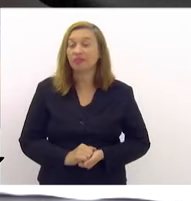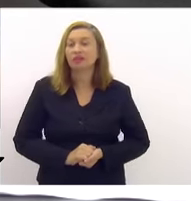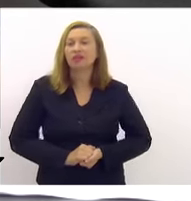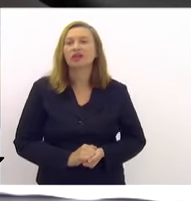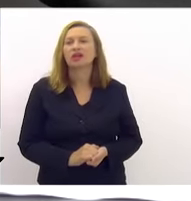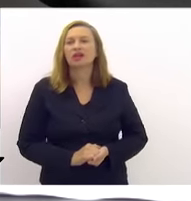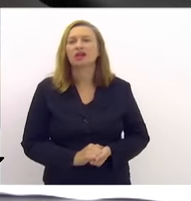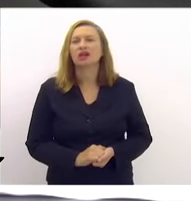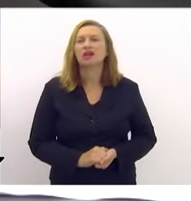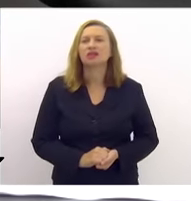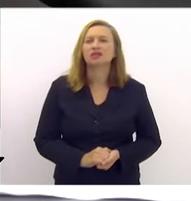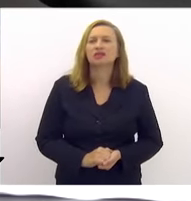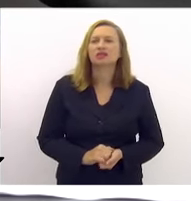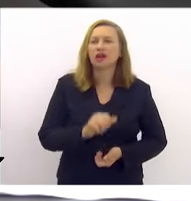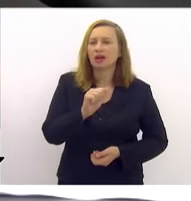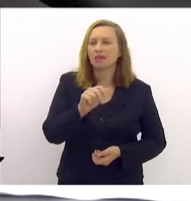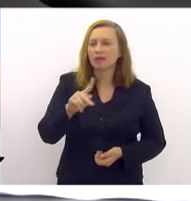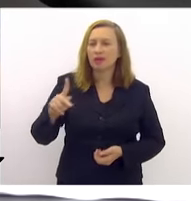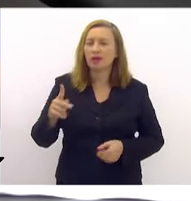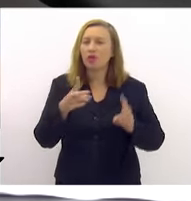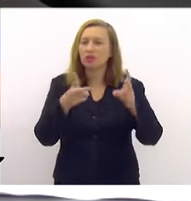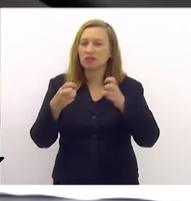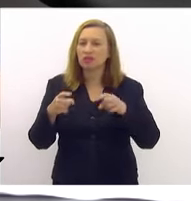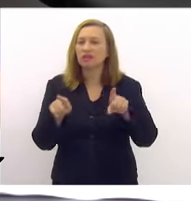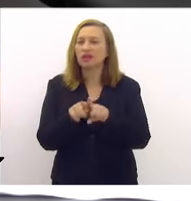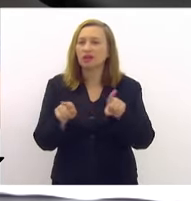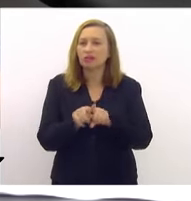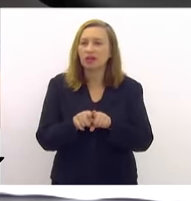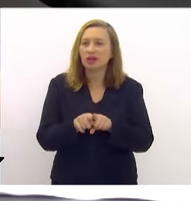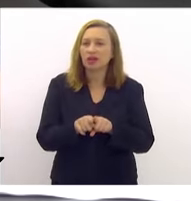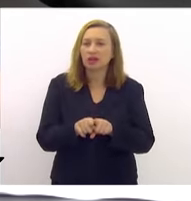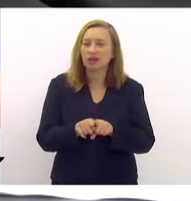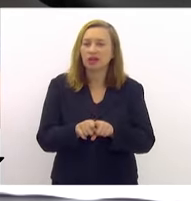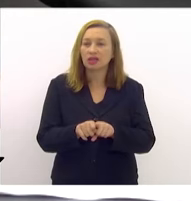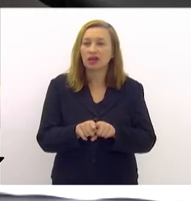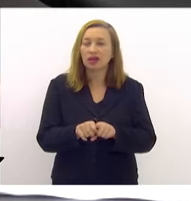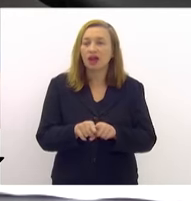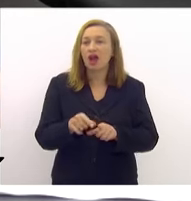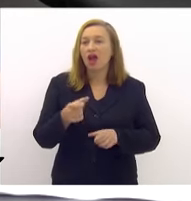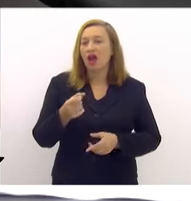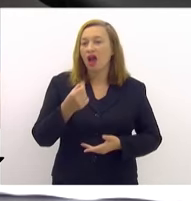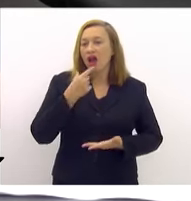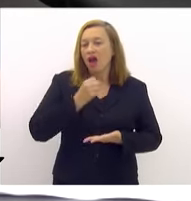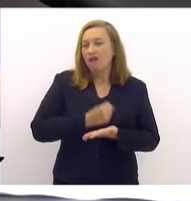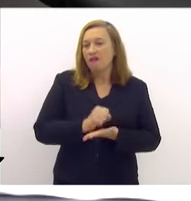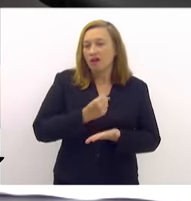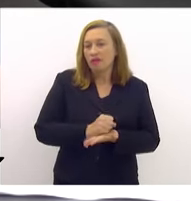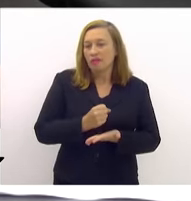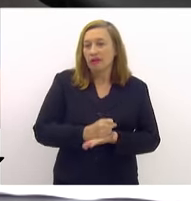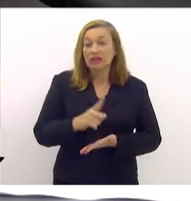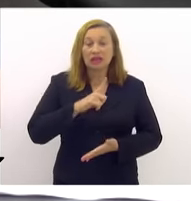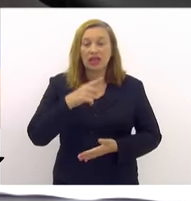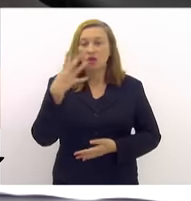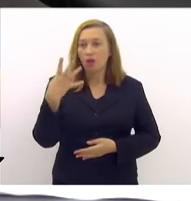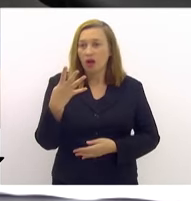E como eu compro aplicativo, eu observo muito isso. Na porta de uma farmácia, a gente tem